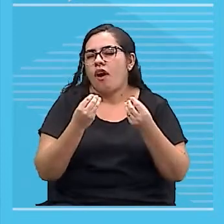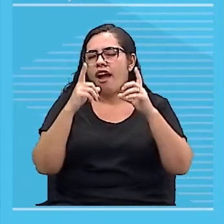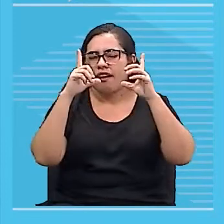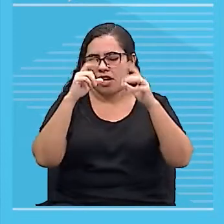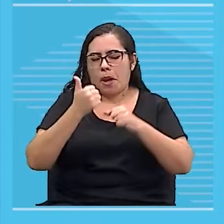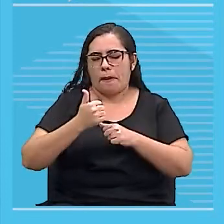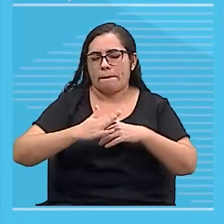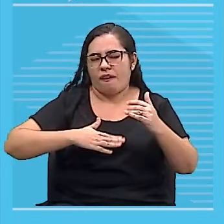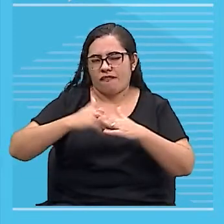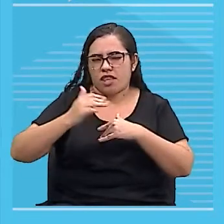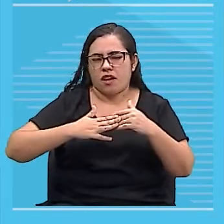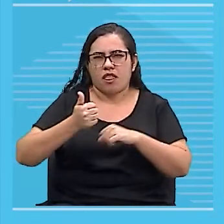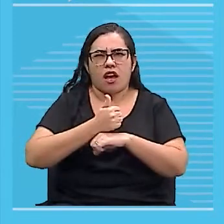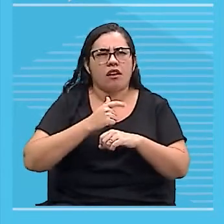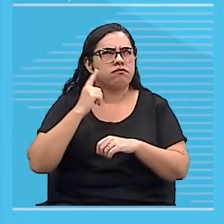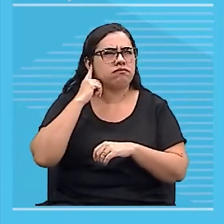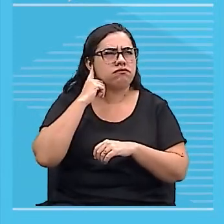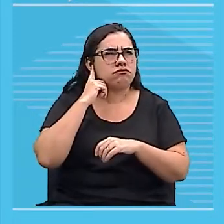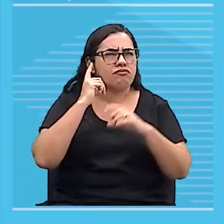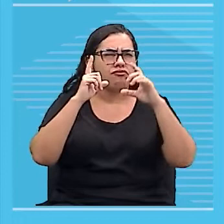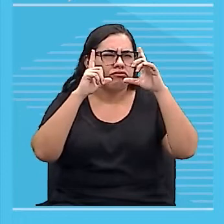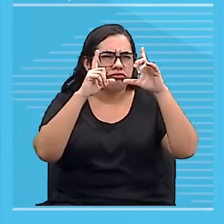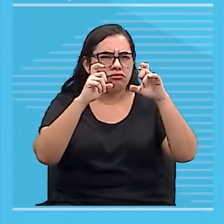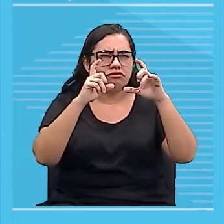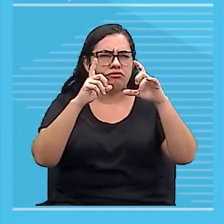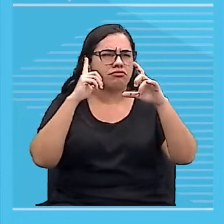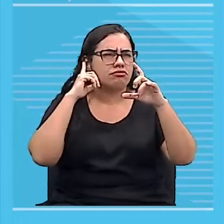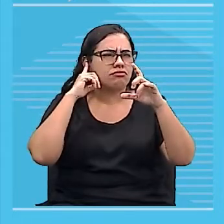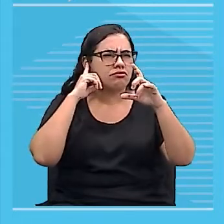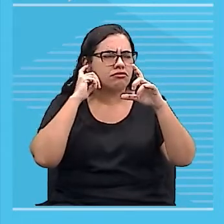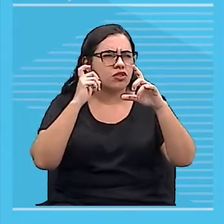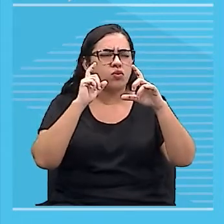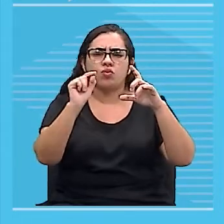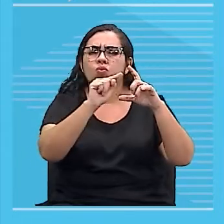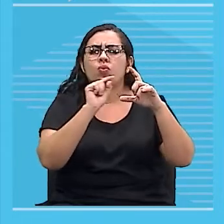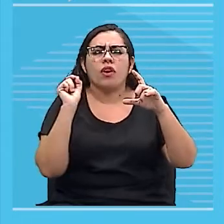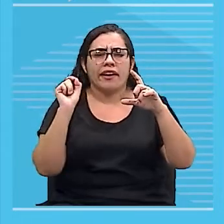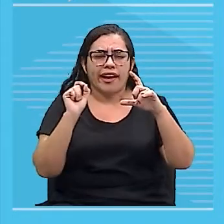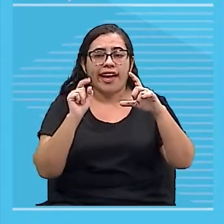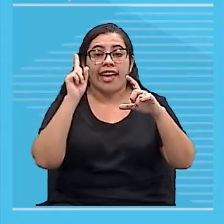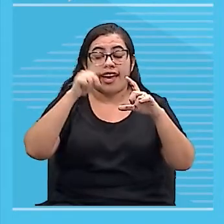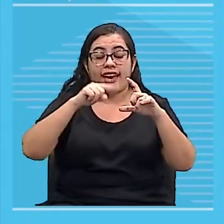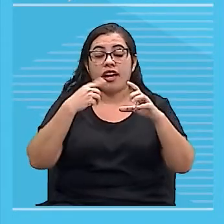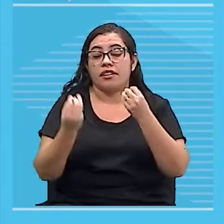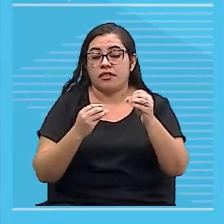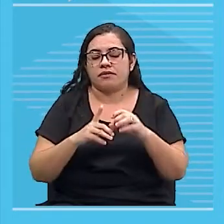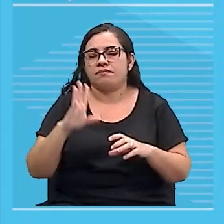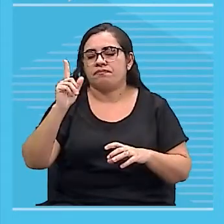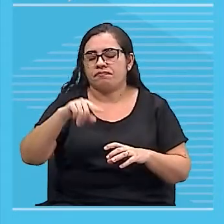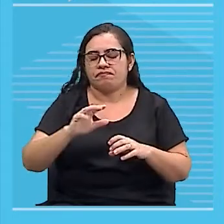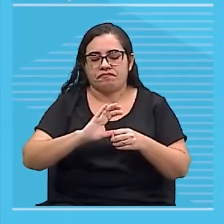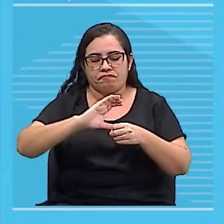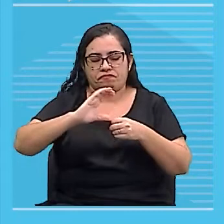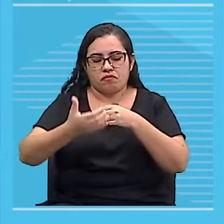você escuta depois um barulho, né? Um zumbido. Ali seria o nosso capacitor